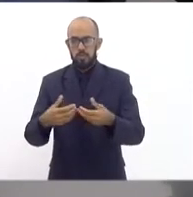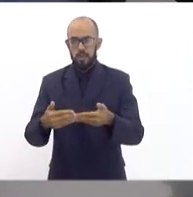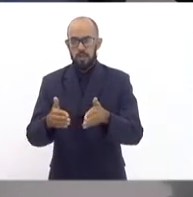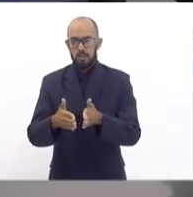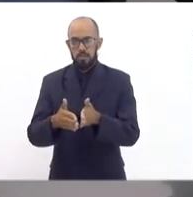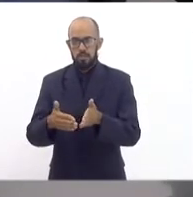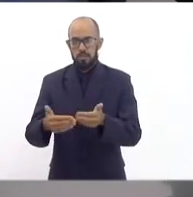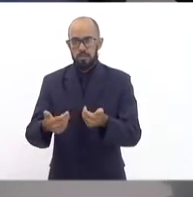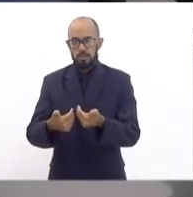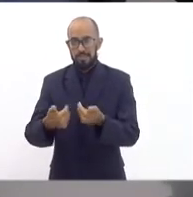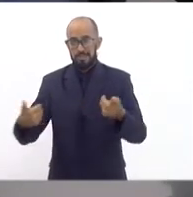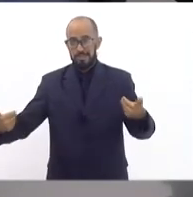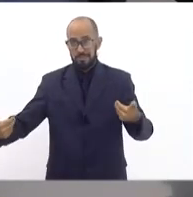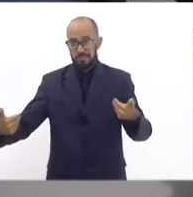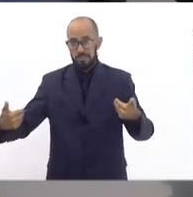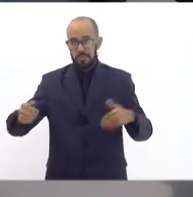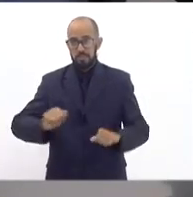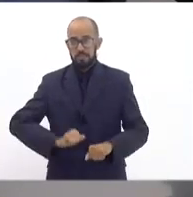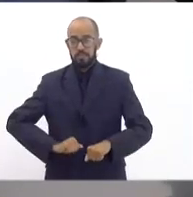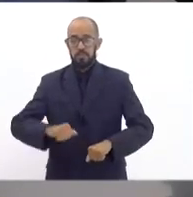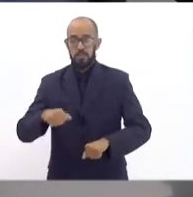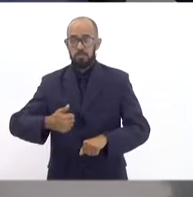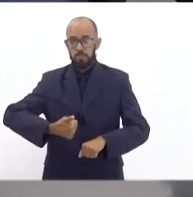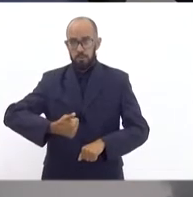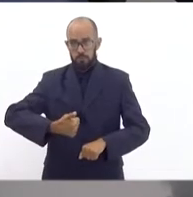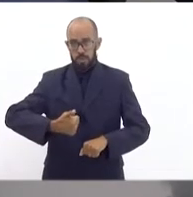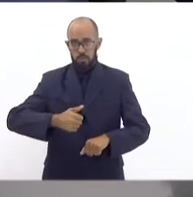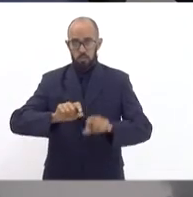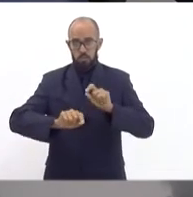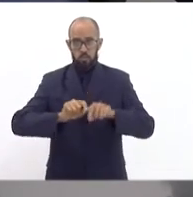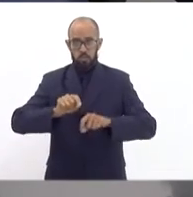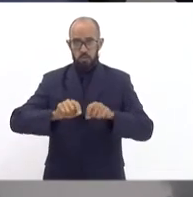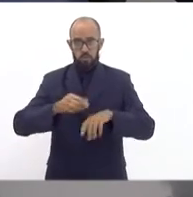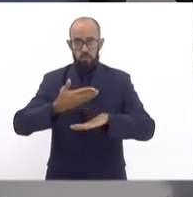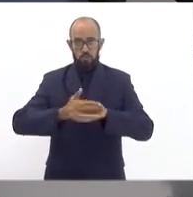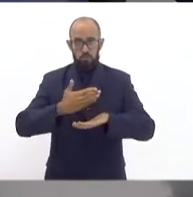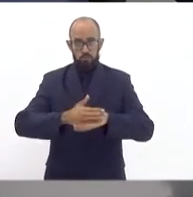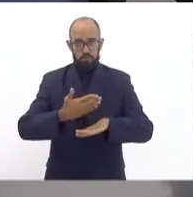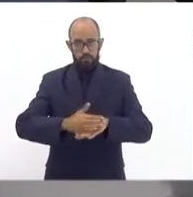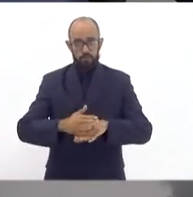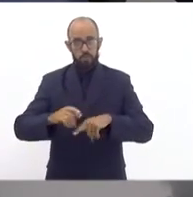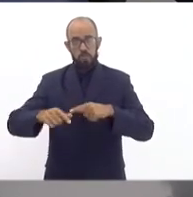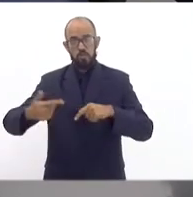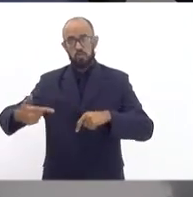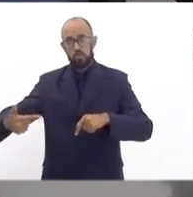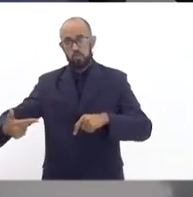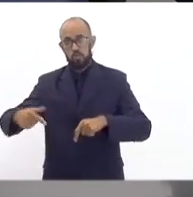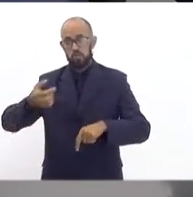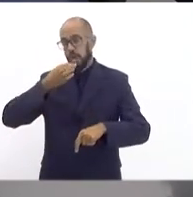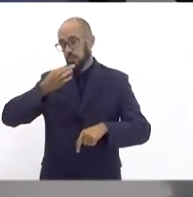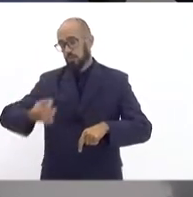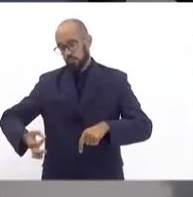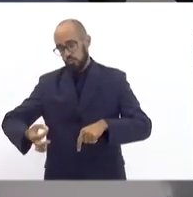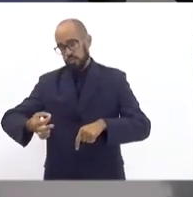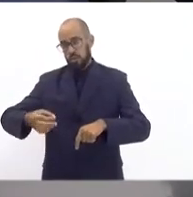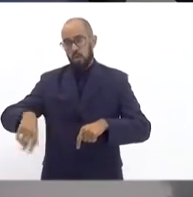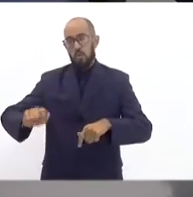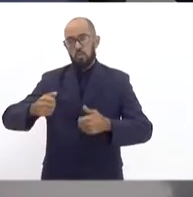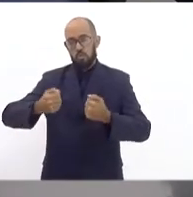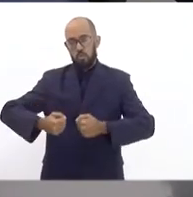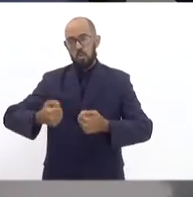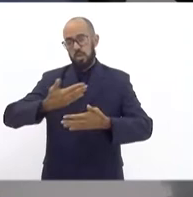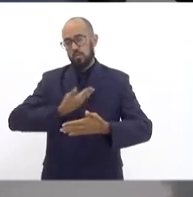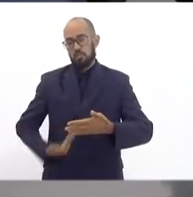Recomendo. A primeira parte é um texto praxe, e a segunda parte é recomendação ao Poder Público para